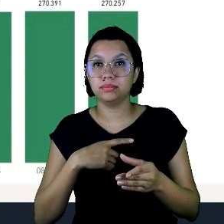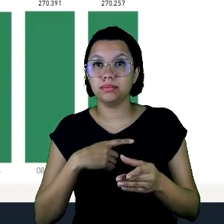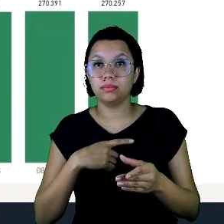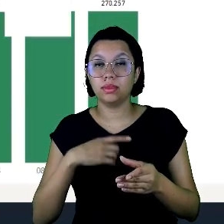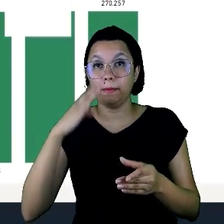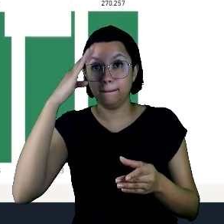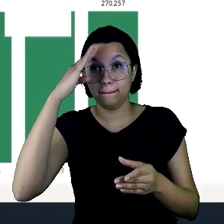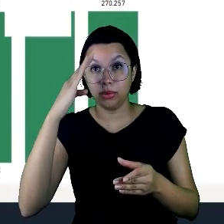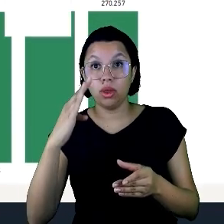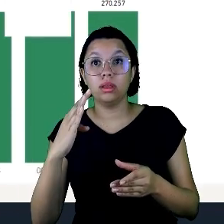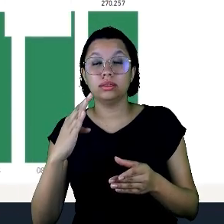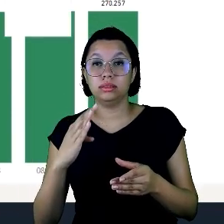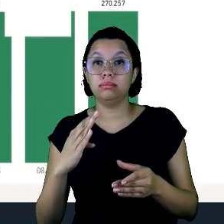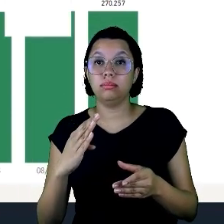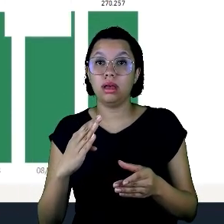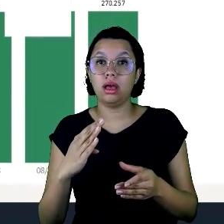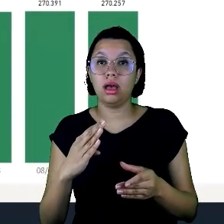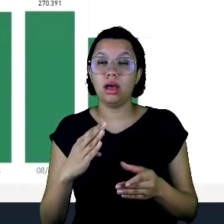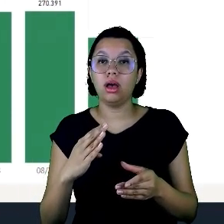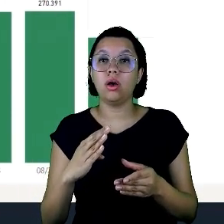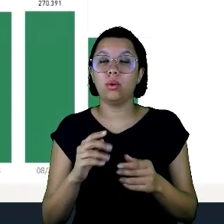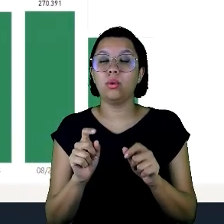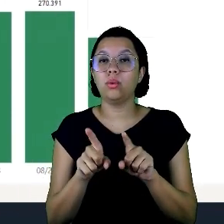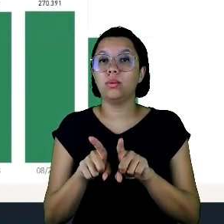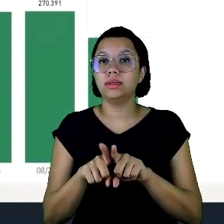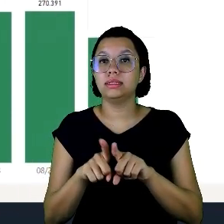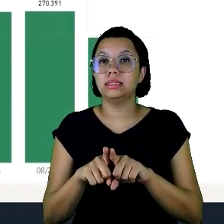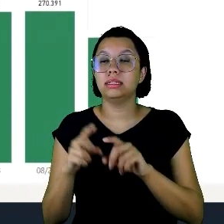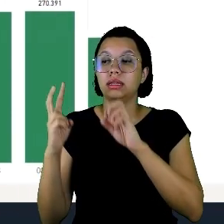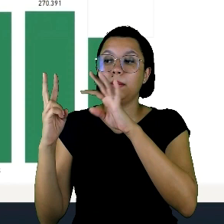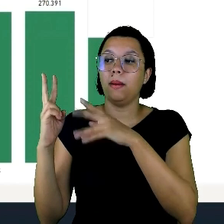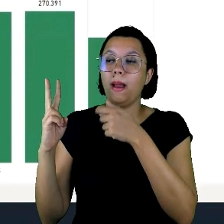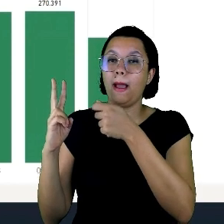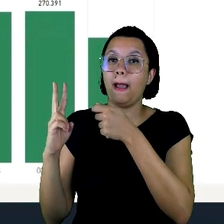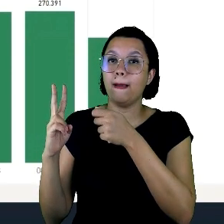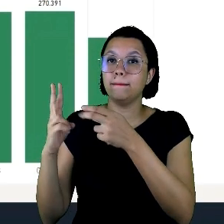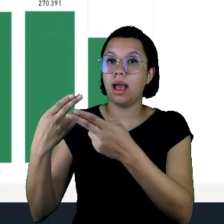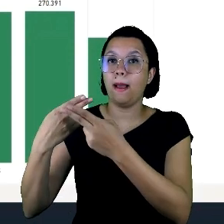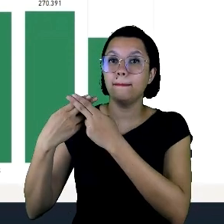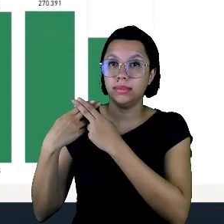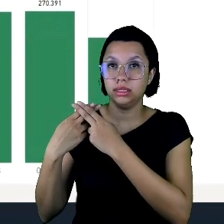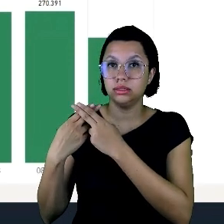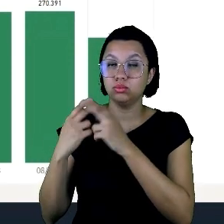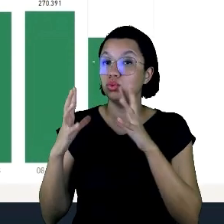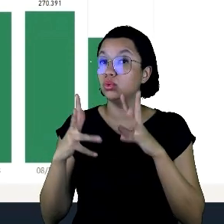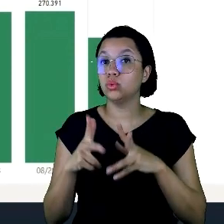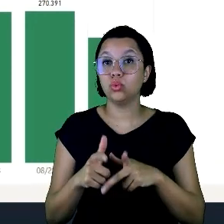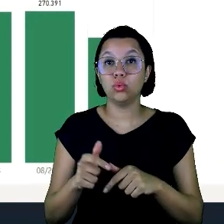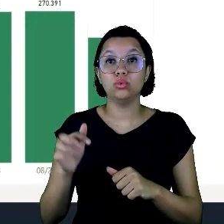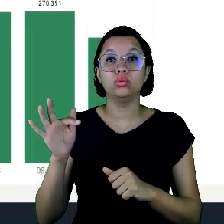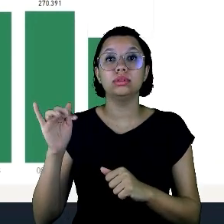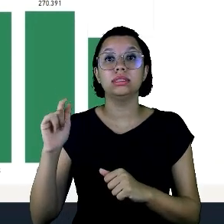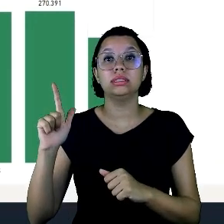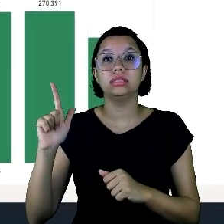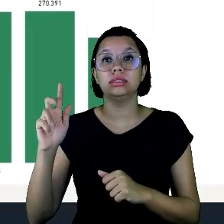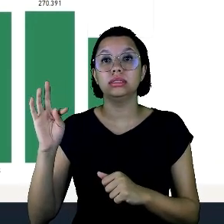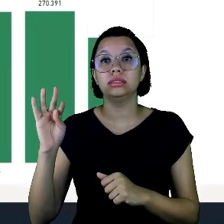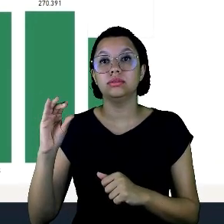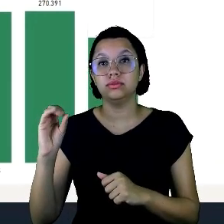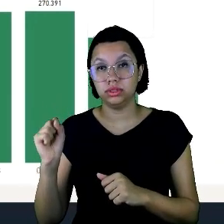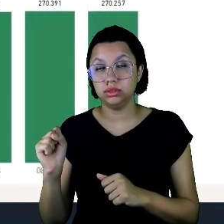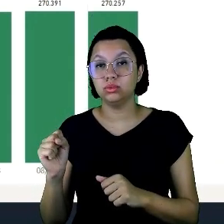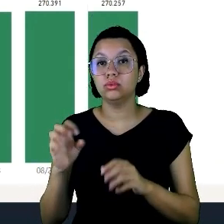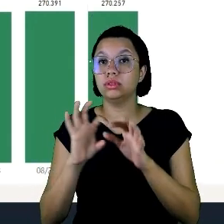prioridade, de tutela e réu preso. Então, esses filtros, eles estão disponíveis aqui